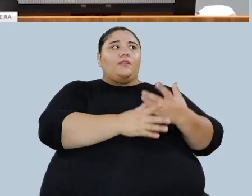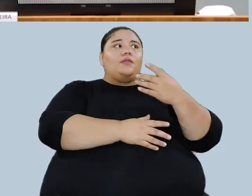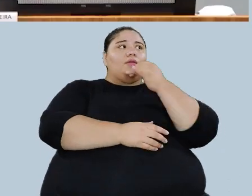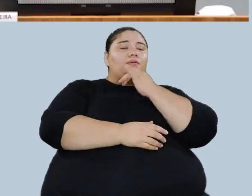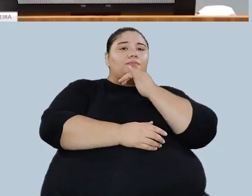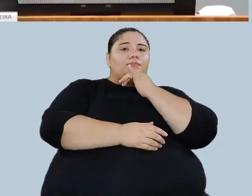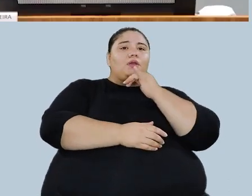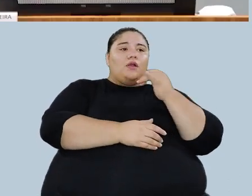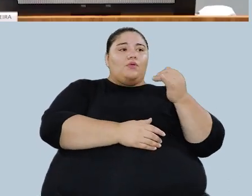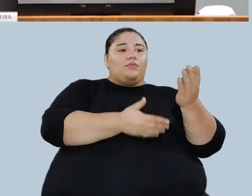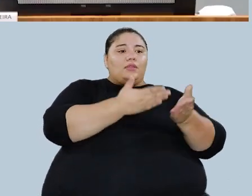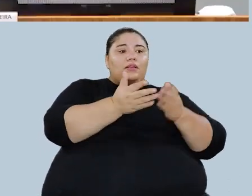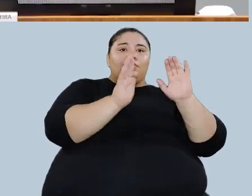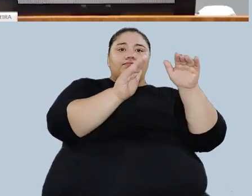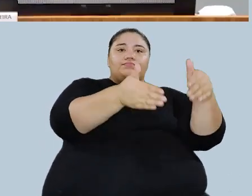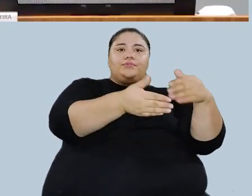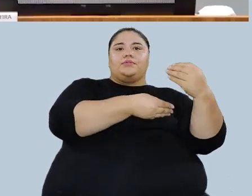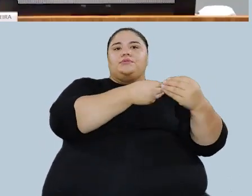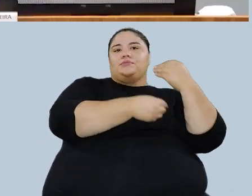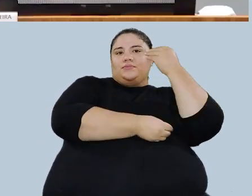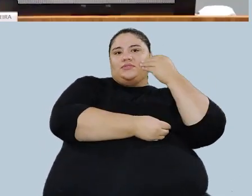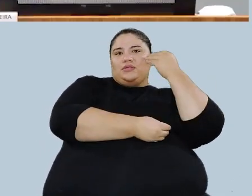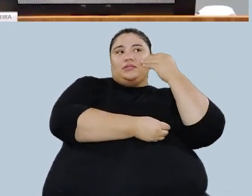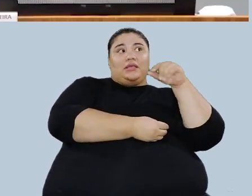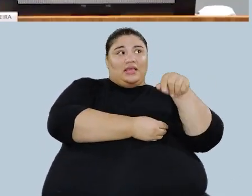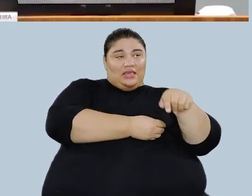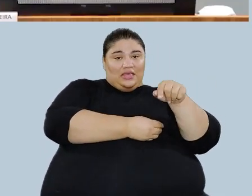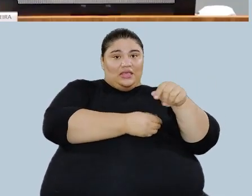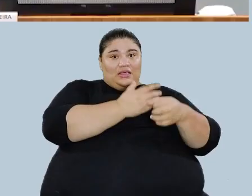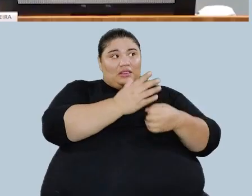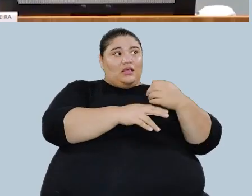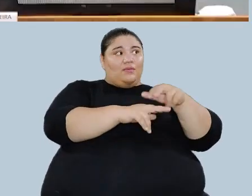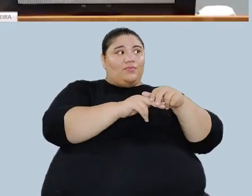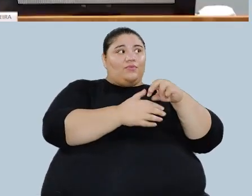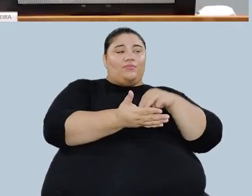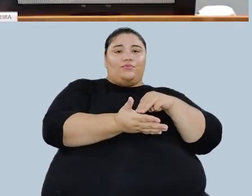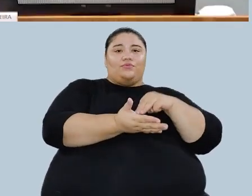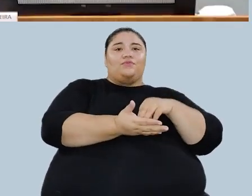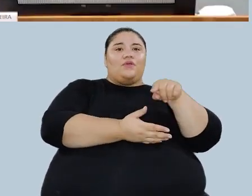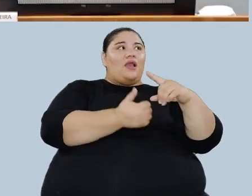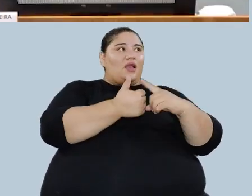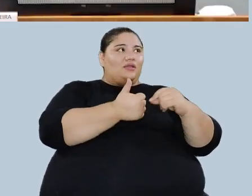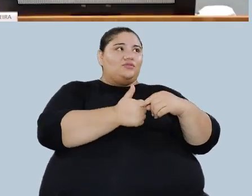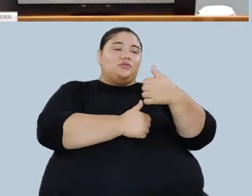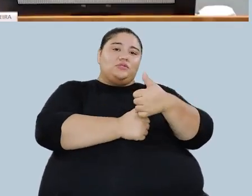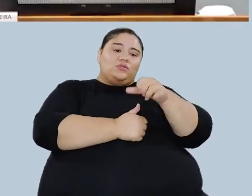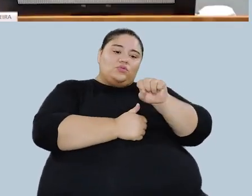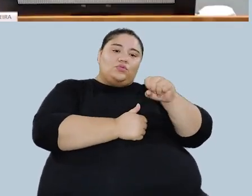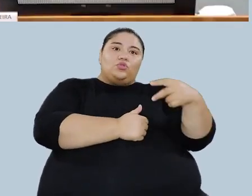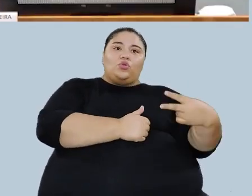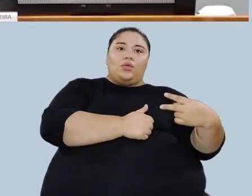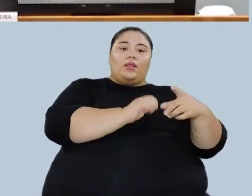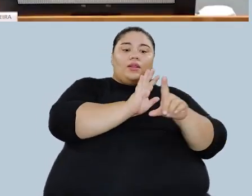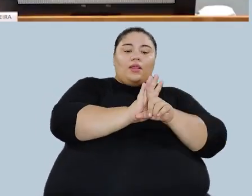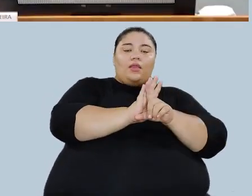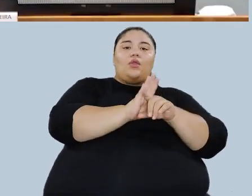sujeitas ao tratamento especializado. E isso se dá justamente nesse rol do artigo 182